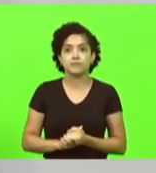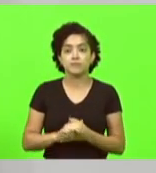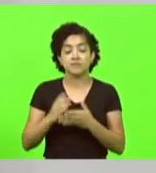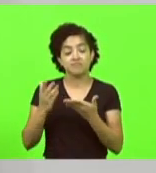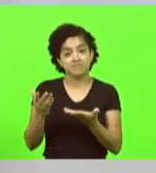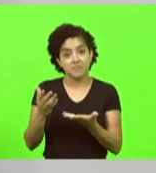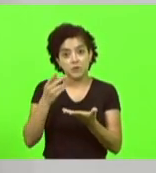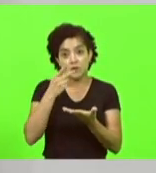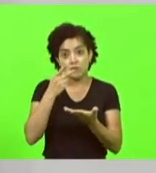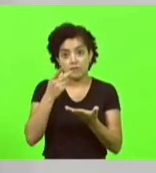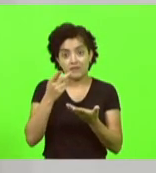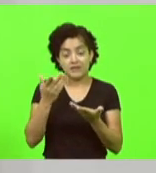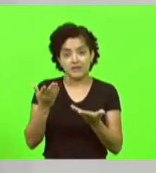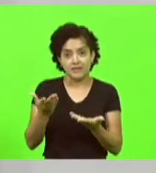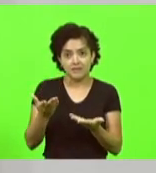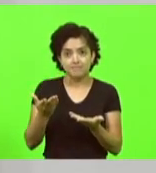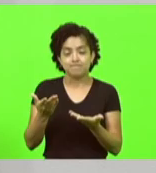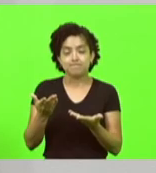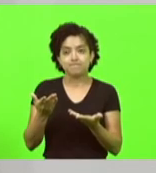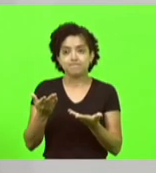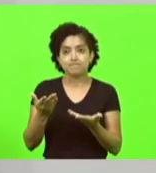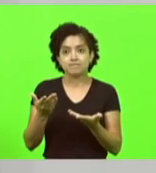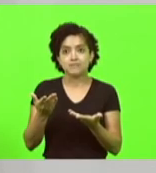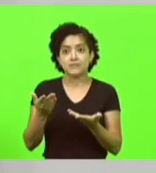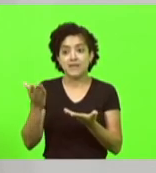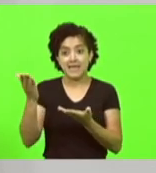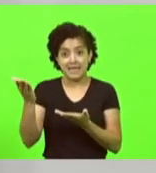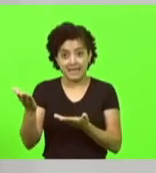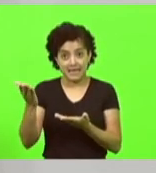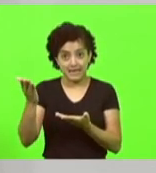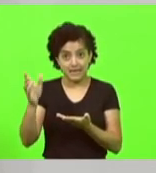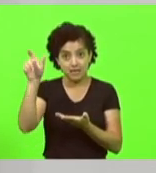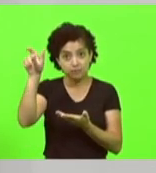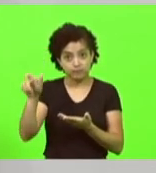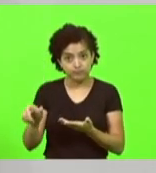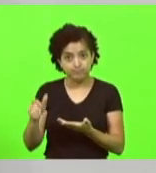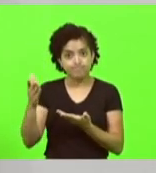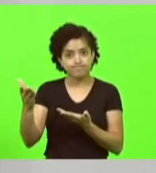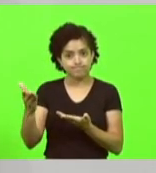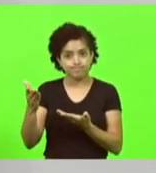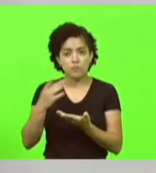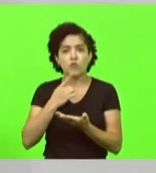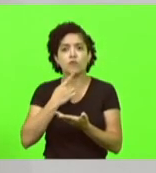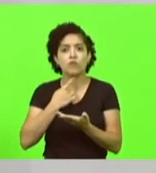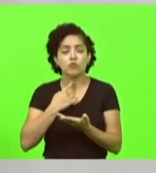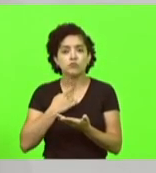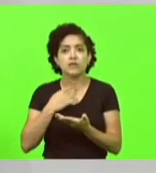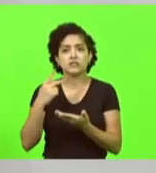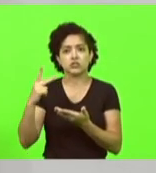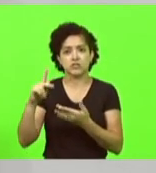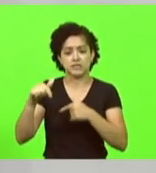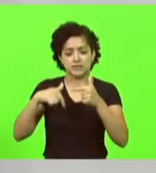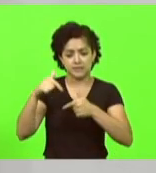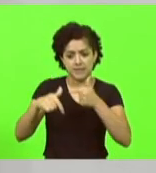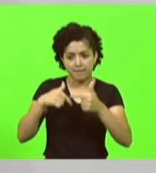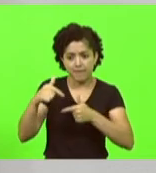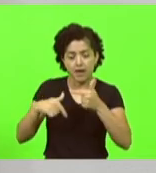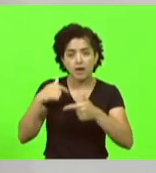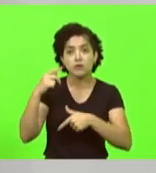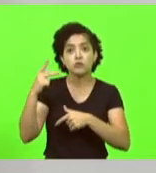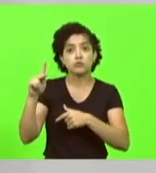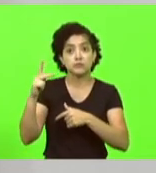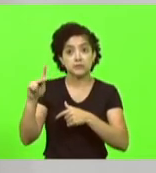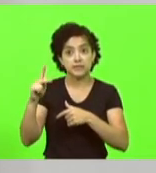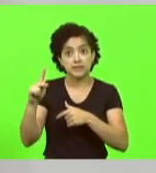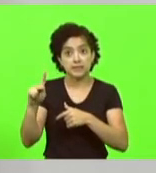vocês que, se não fosse a vontade dele, o trabalho dele,